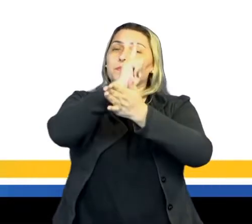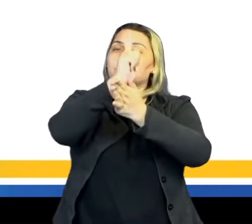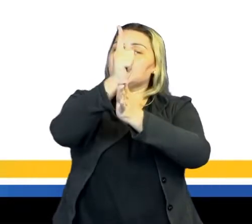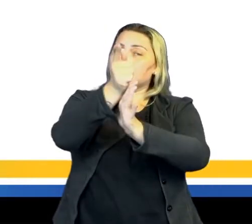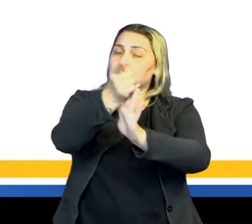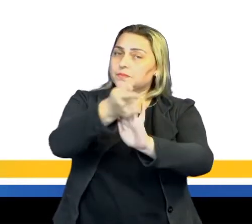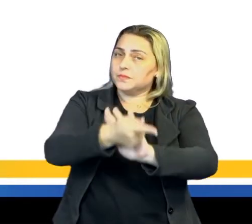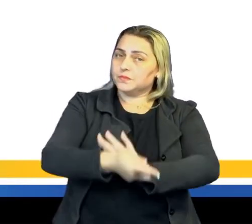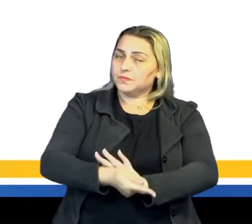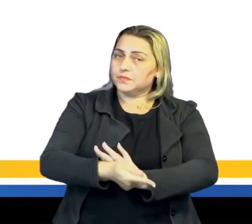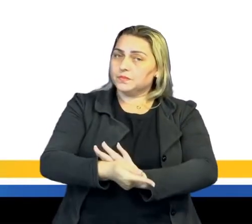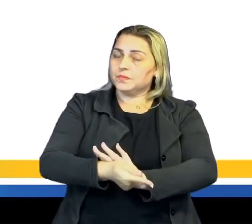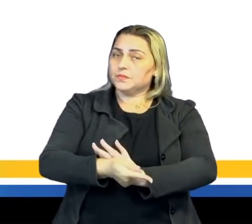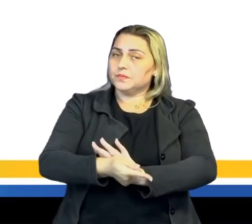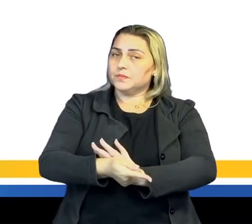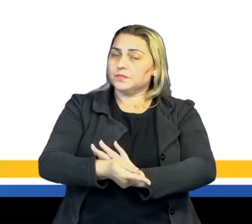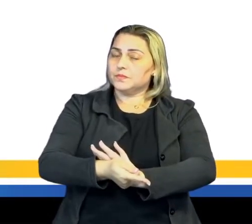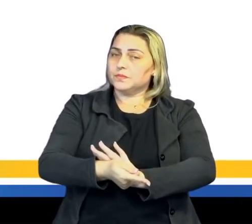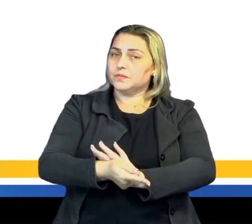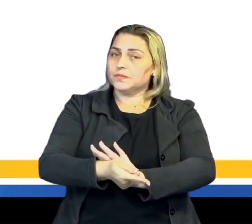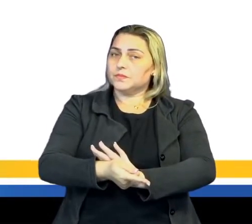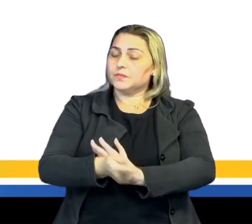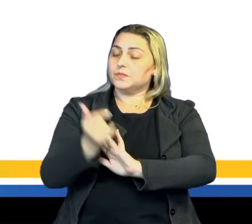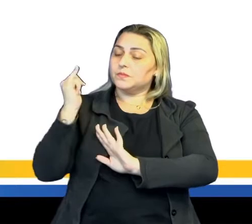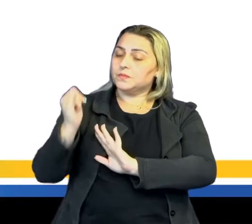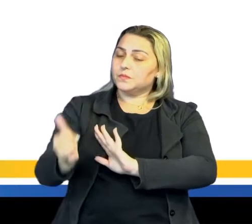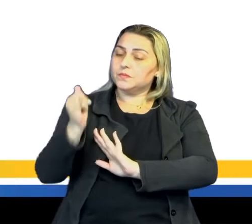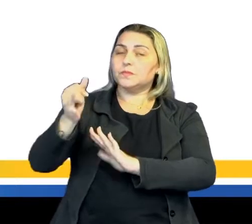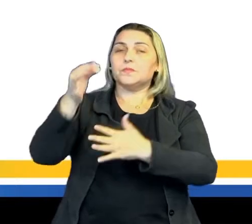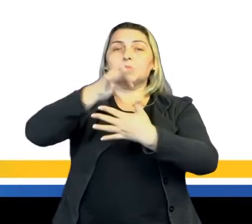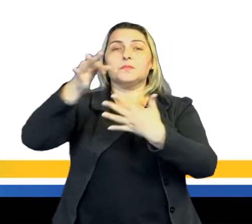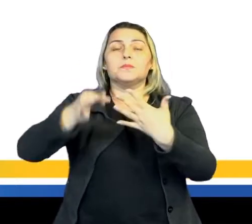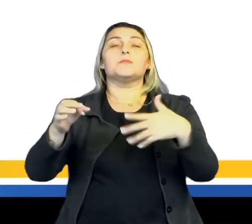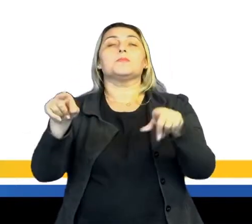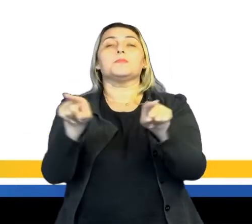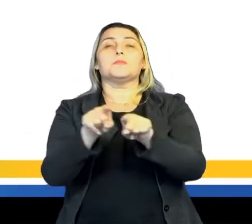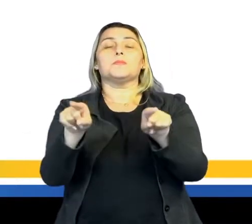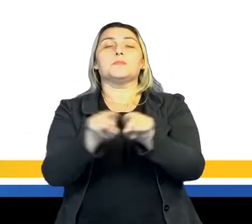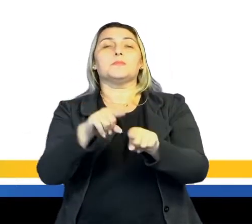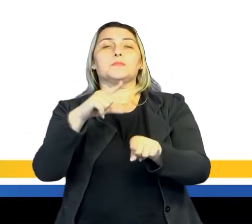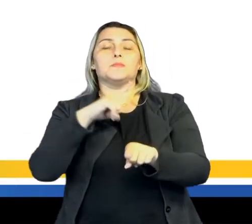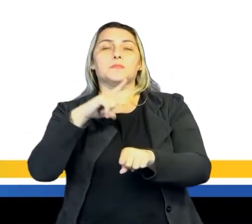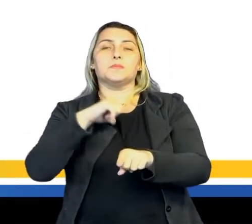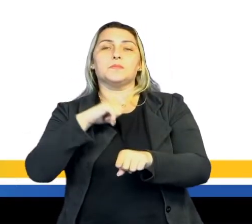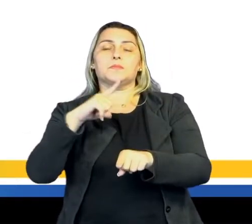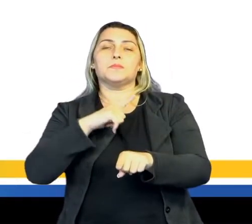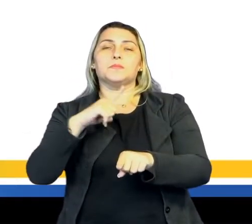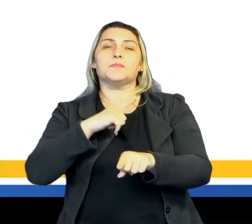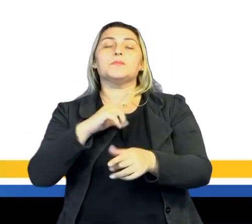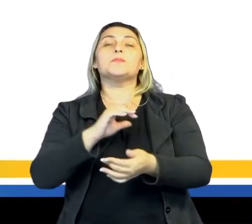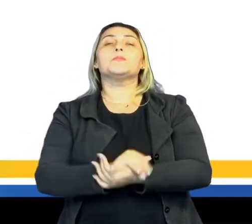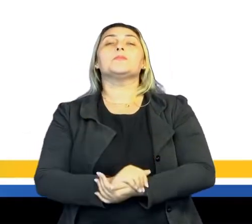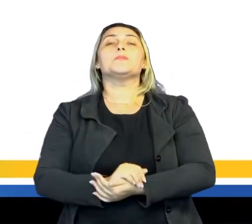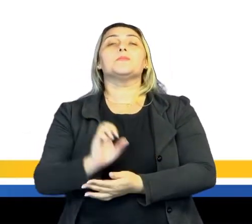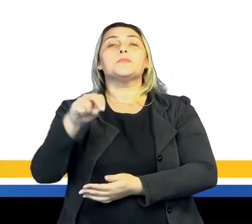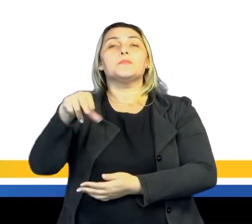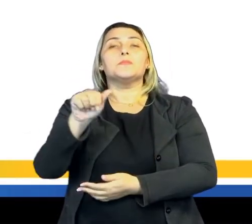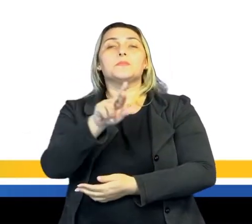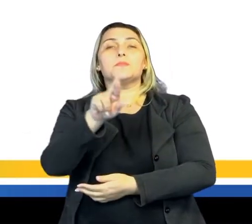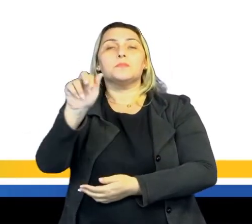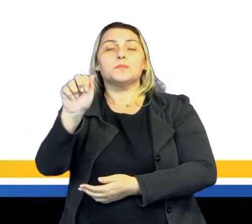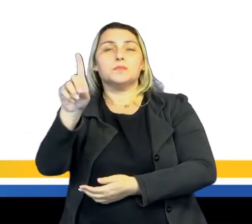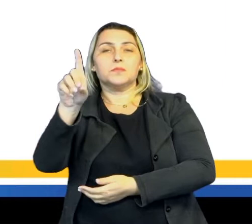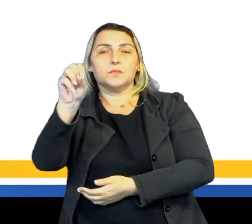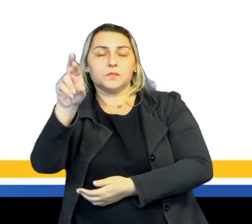Gêneros narrativos e os seus elementos. Nós temos também os tipos de narradores. Nós temos